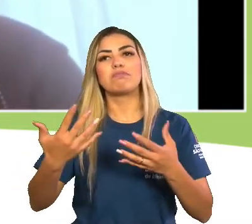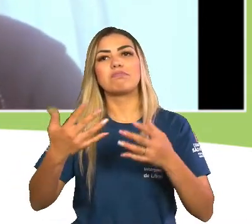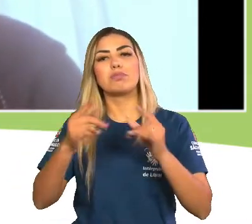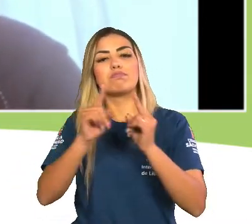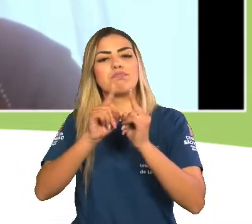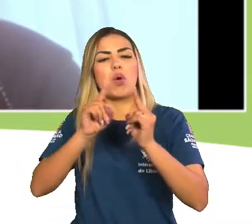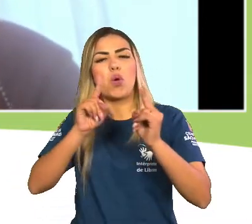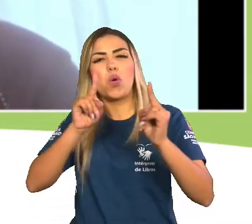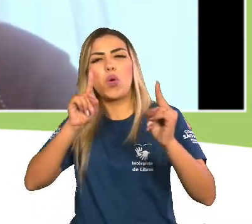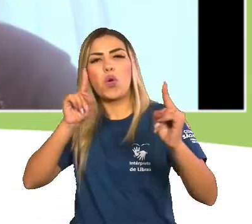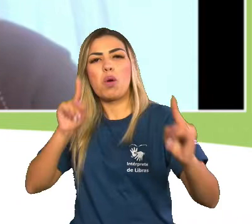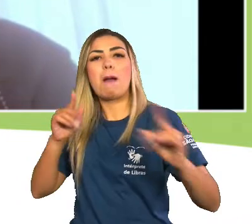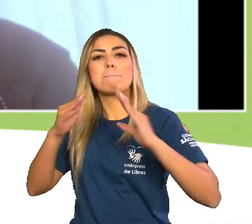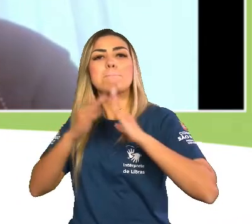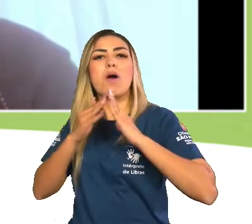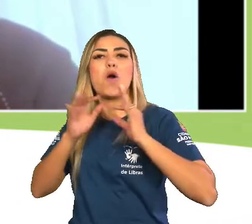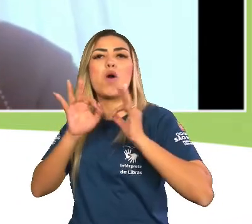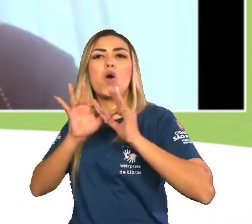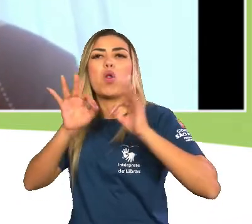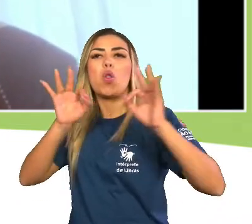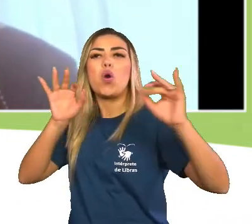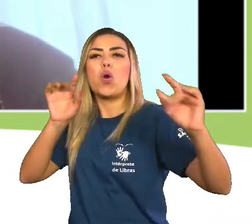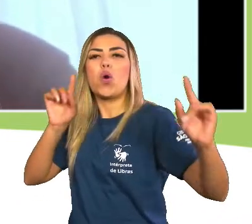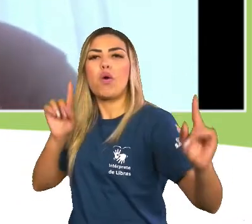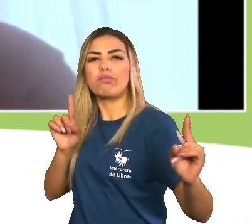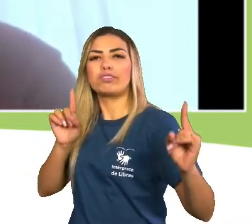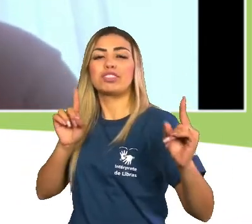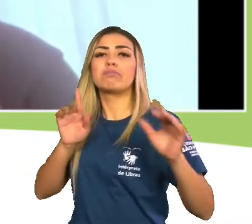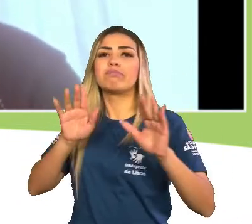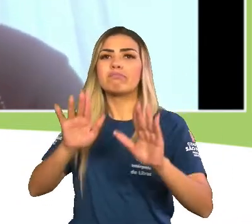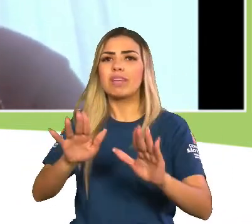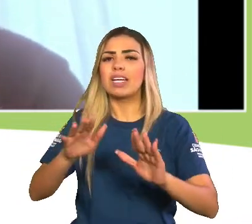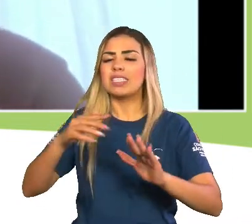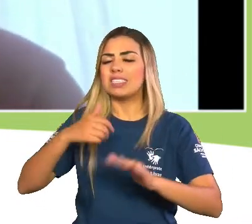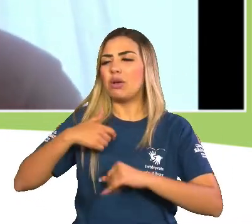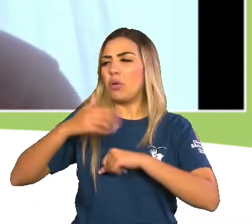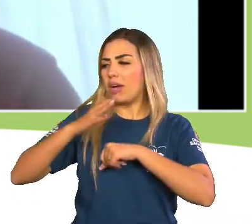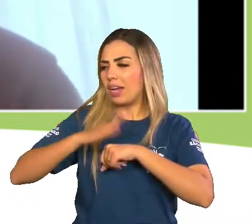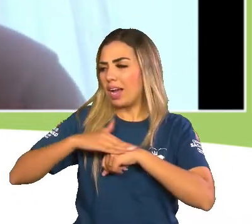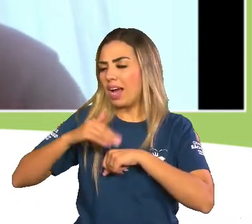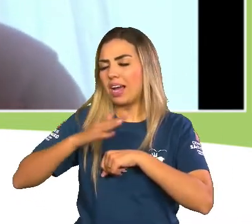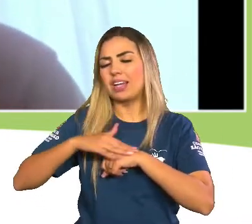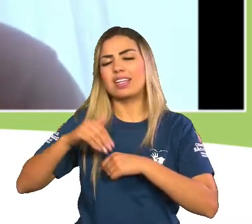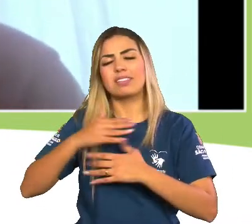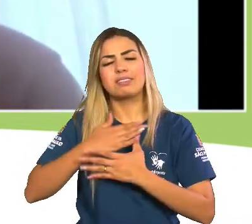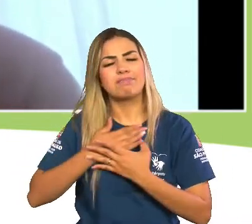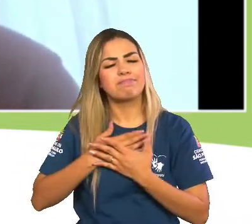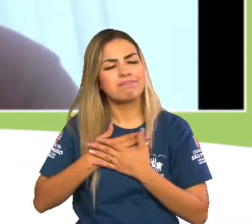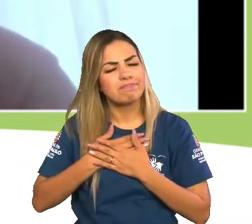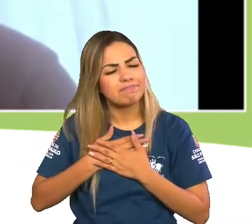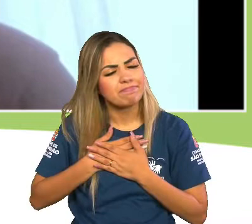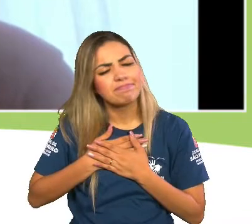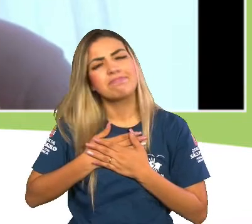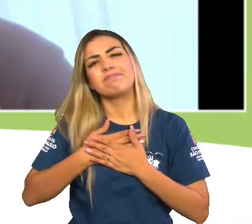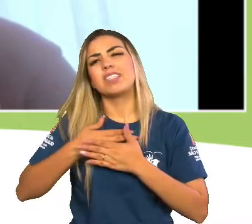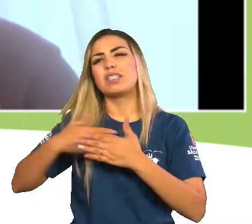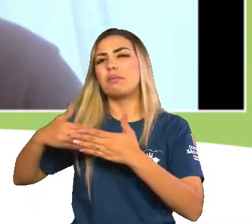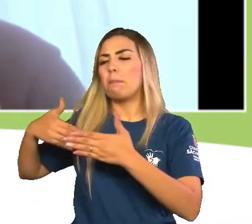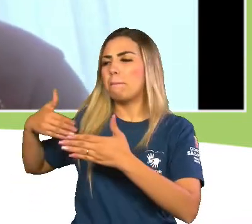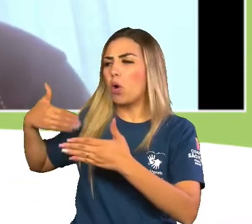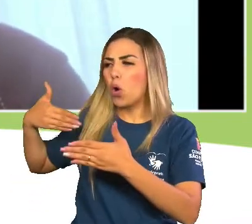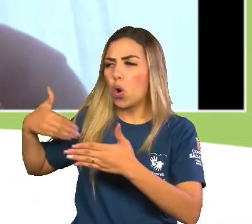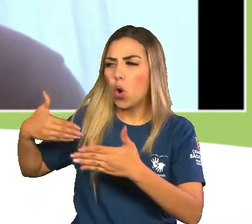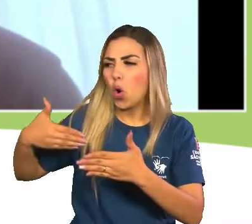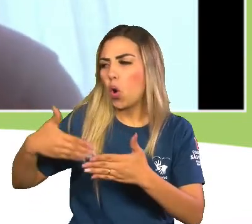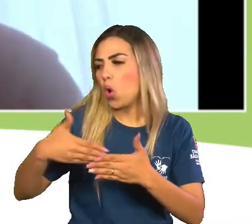Porém, eu gostaria de dizer que guardo com muito carinho todas as recordações que tivemos ao longo dessa